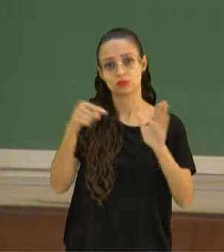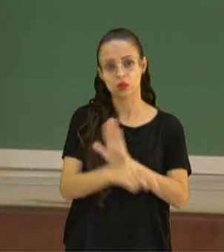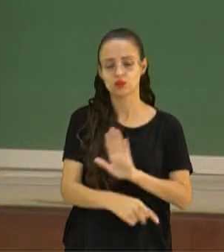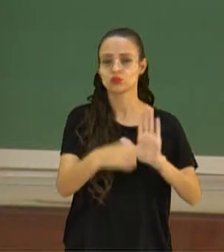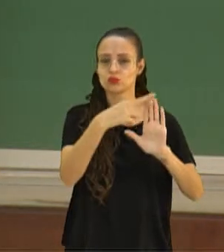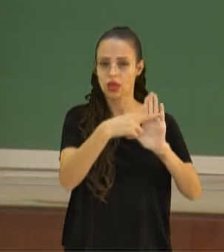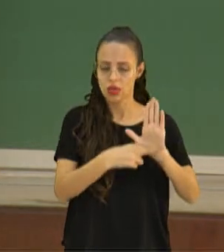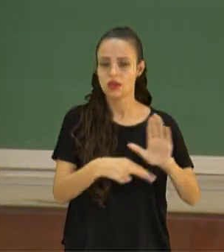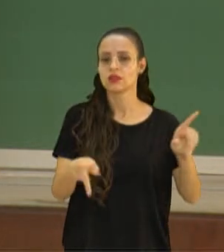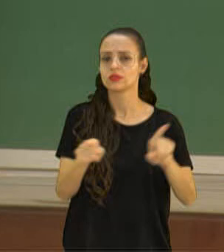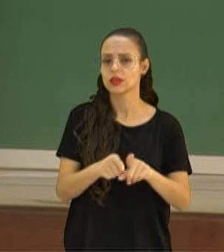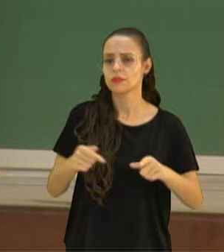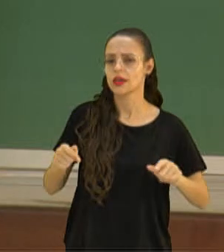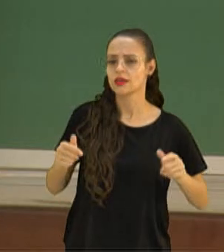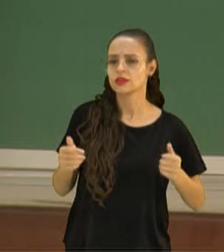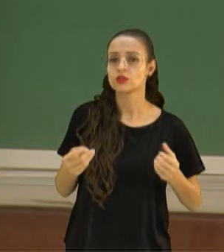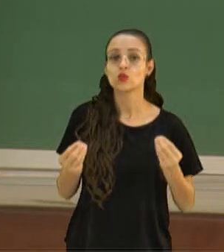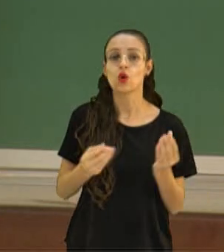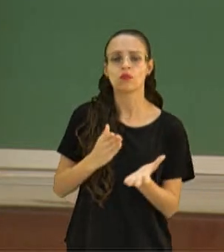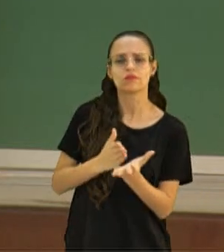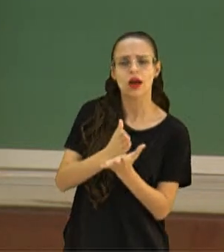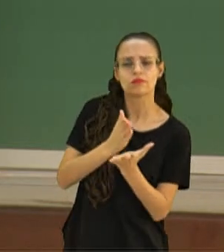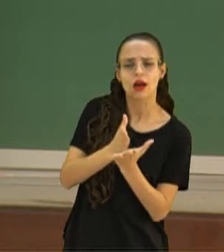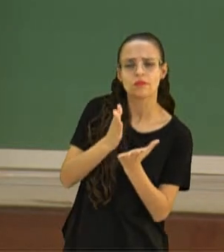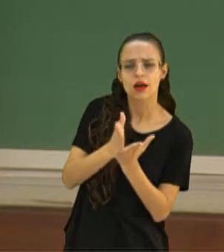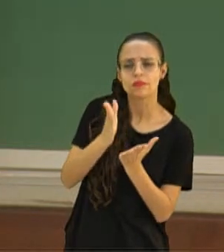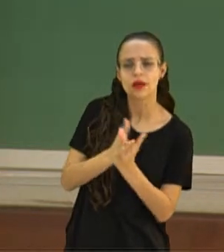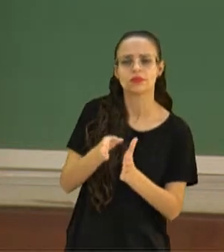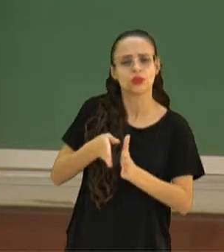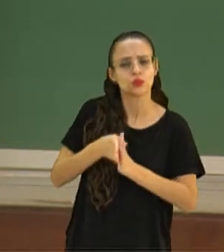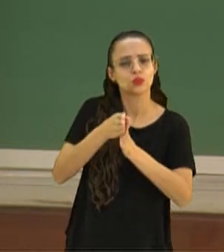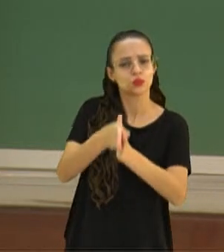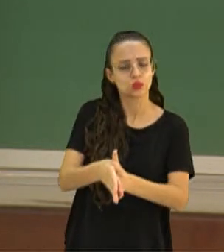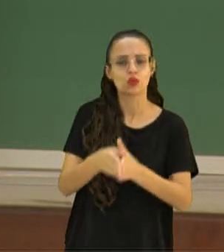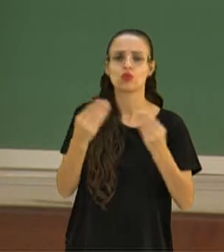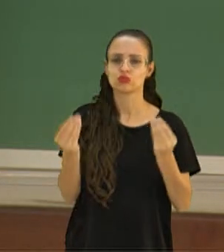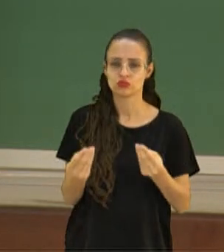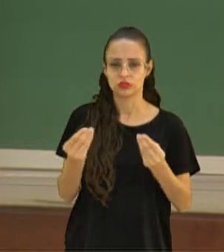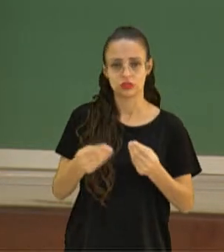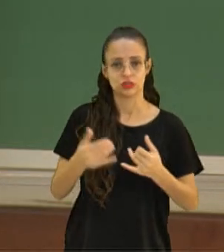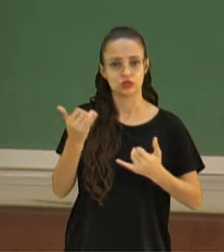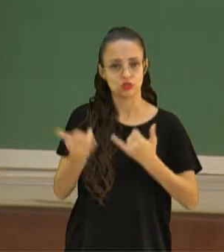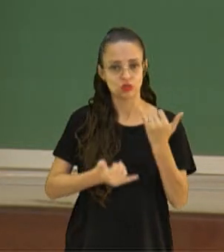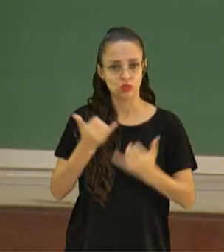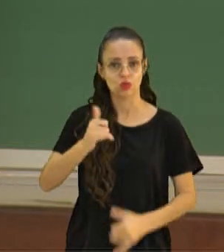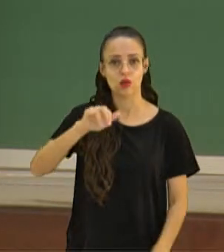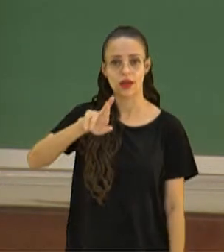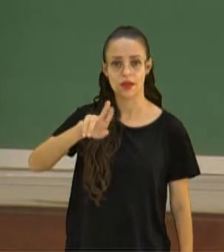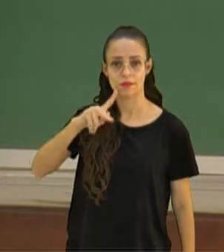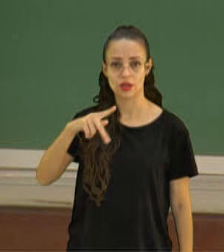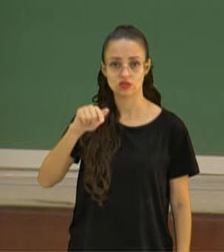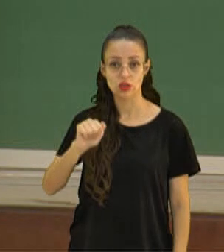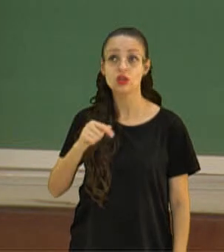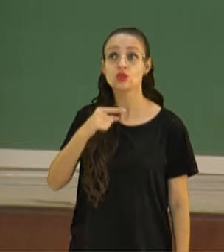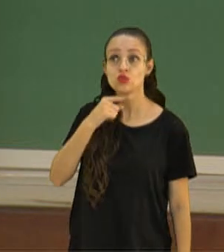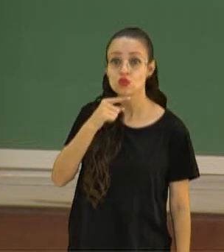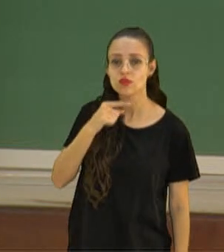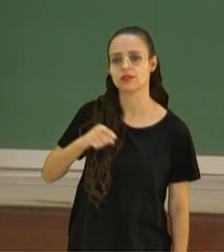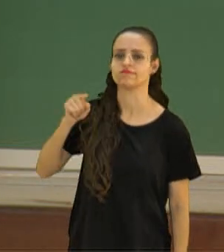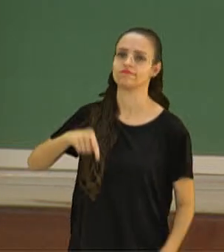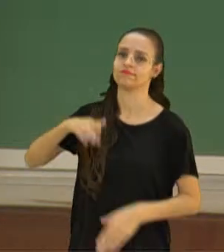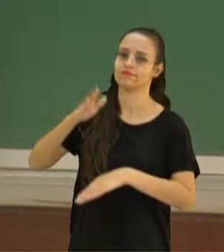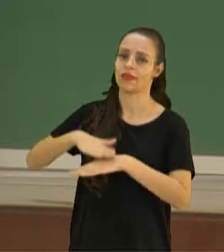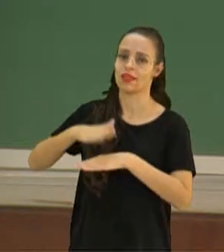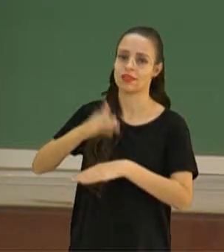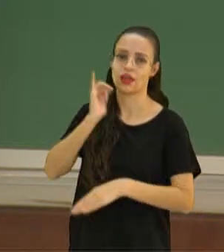e conduzir o jogo de RPG em todas as suas variantes. Surgiu dúvidas, ele que precisa tomar